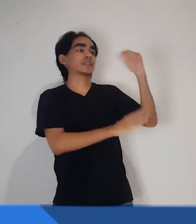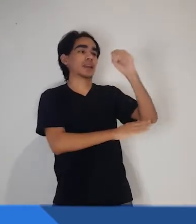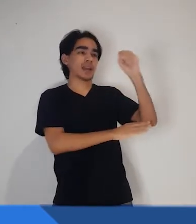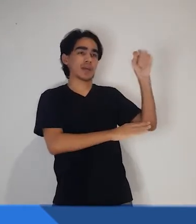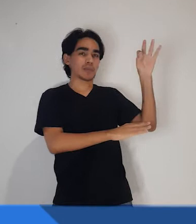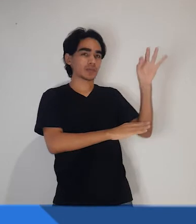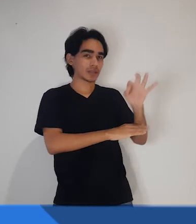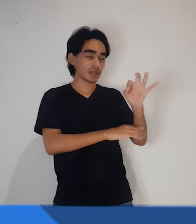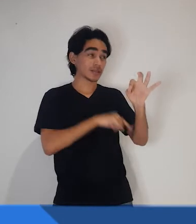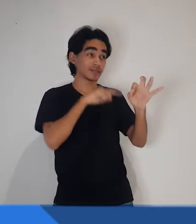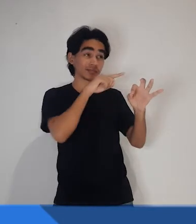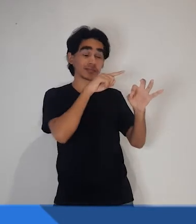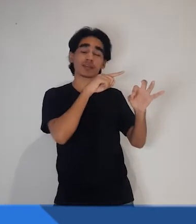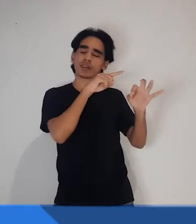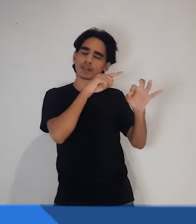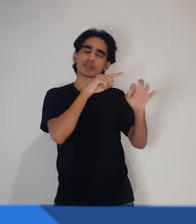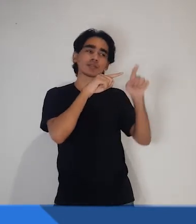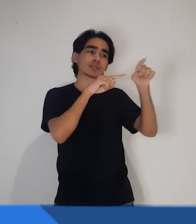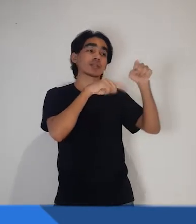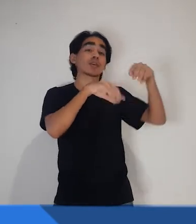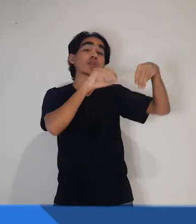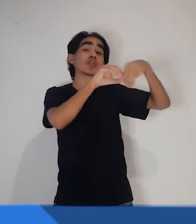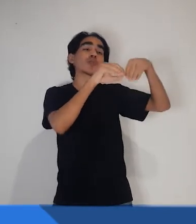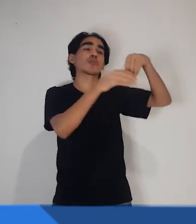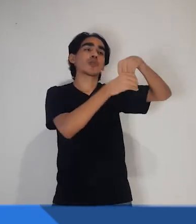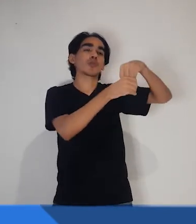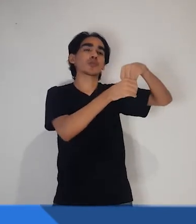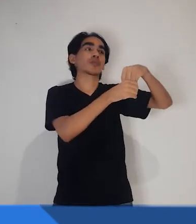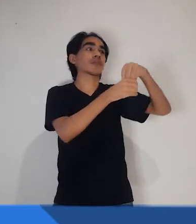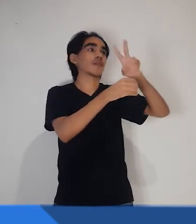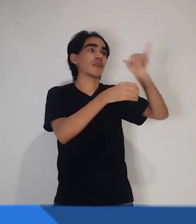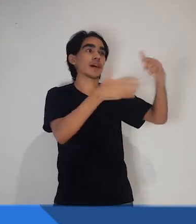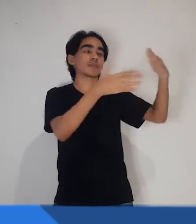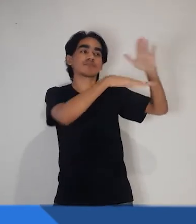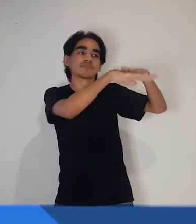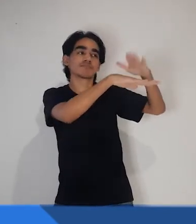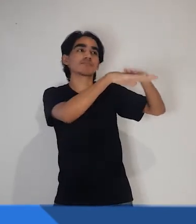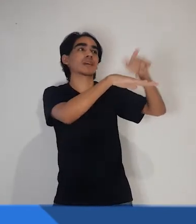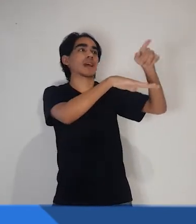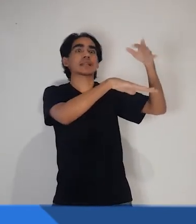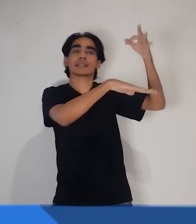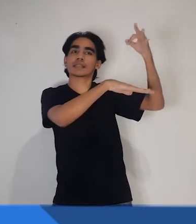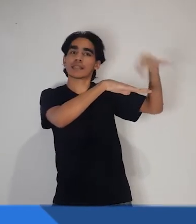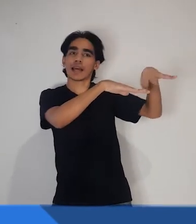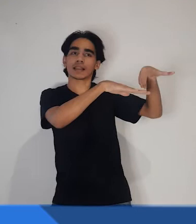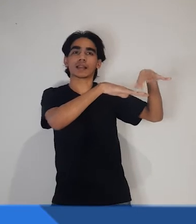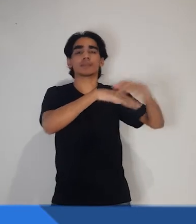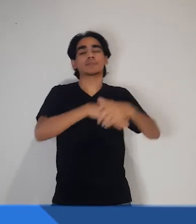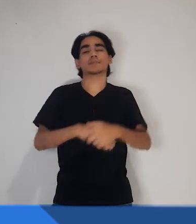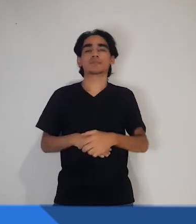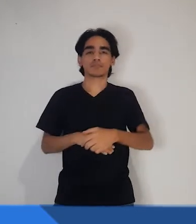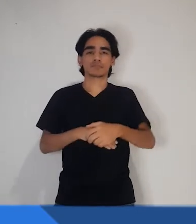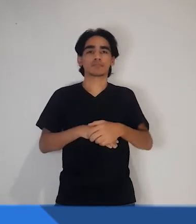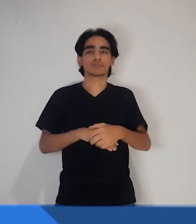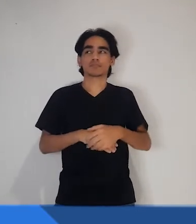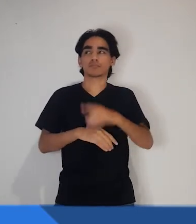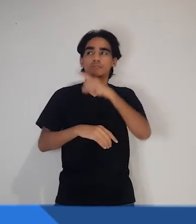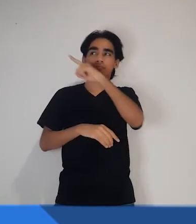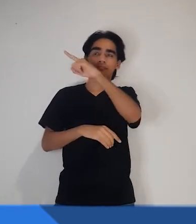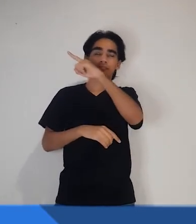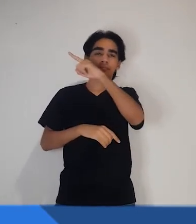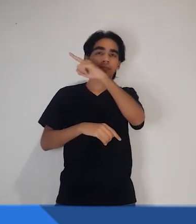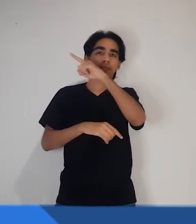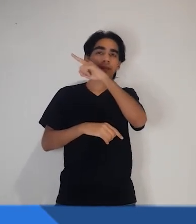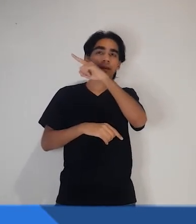Moodle enxergar o gabarito dessa questão. E continuando. Letra B, na escolha